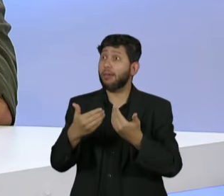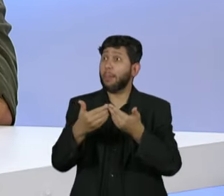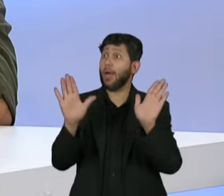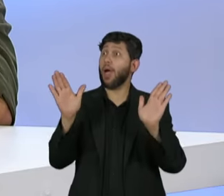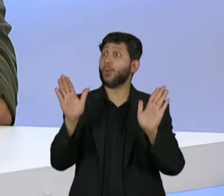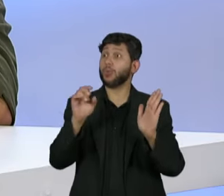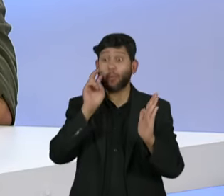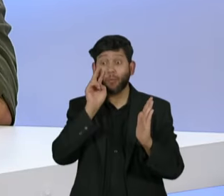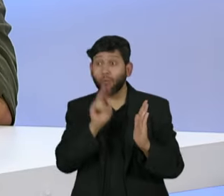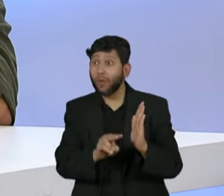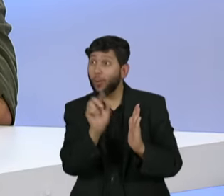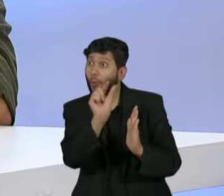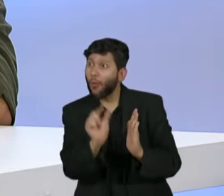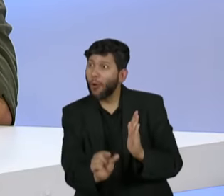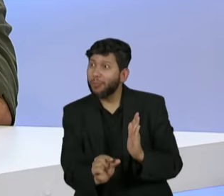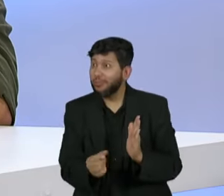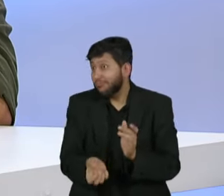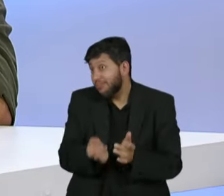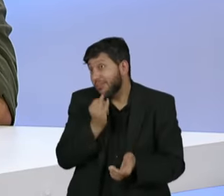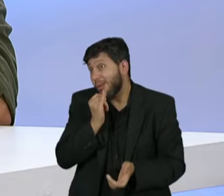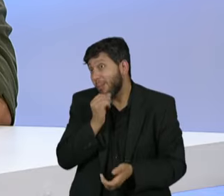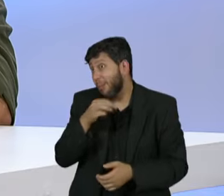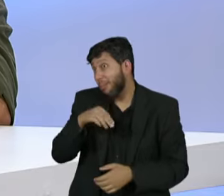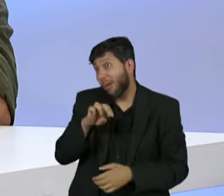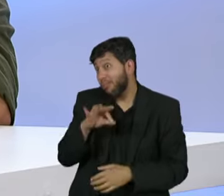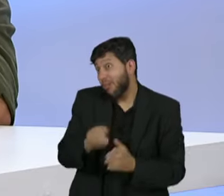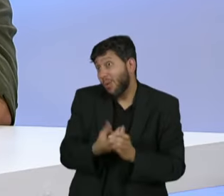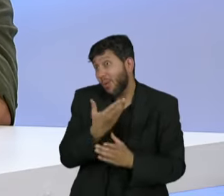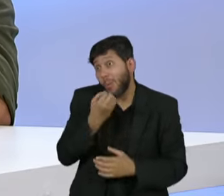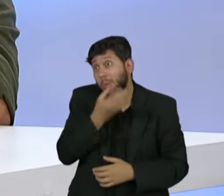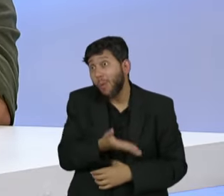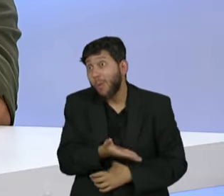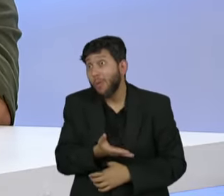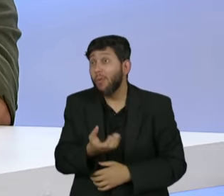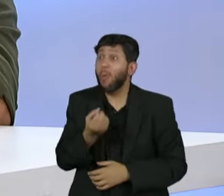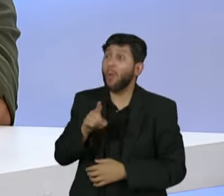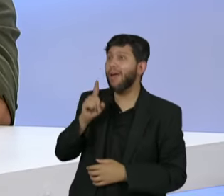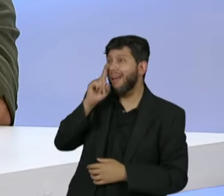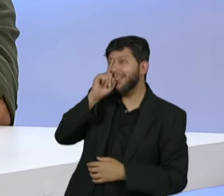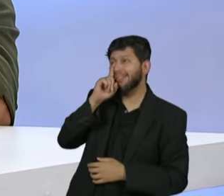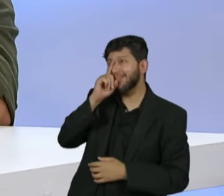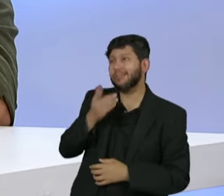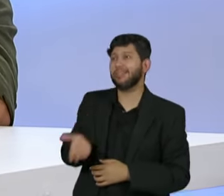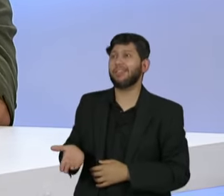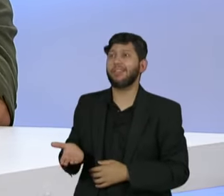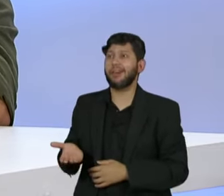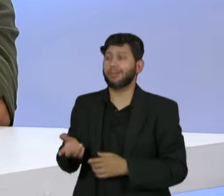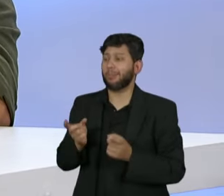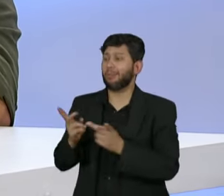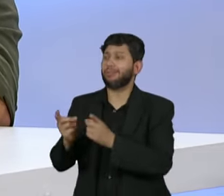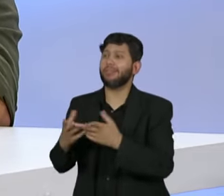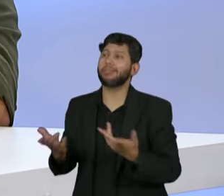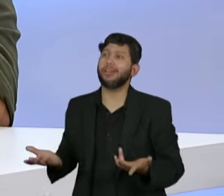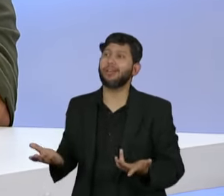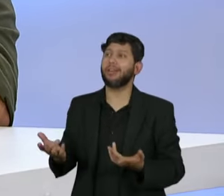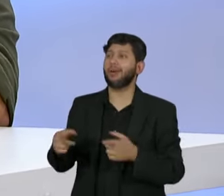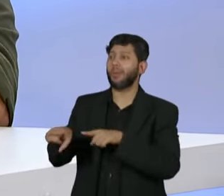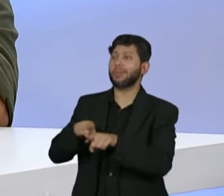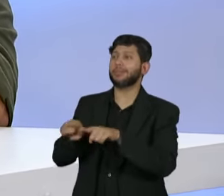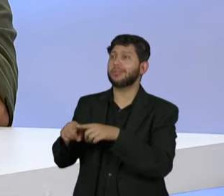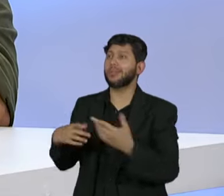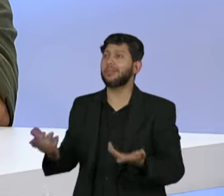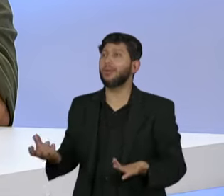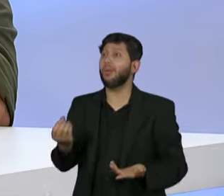que nem a Meta Em algumas outras organizações estão lançando ou seria muito arriscado tanto comercialmente quanto até